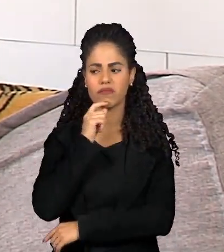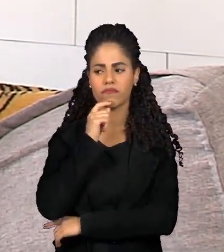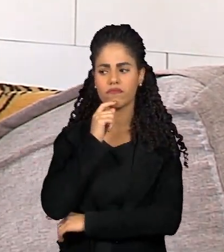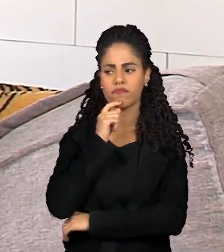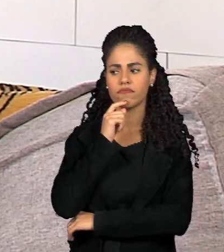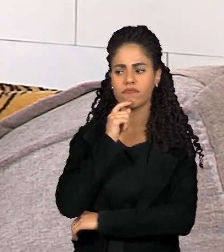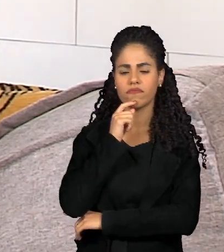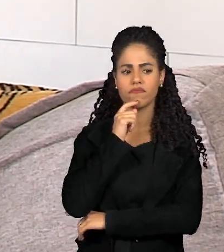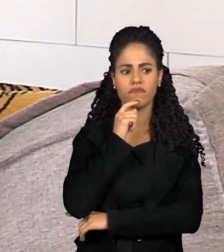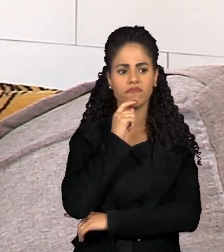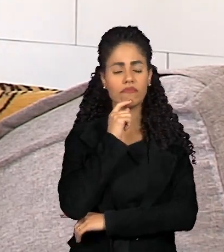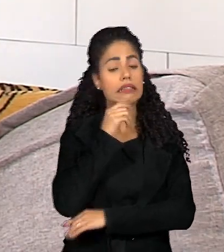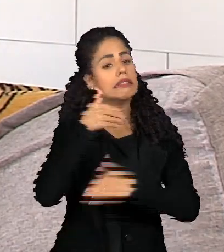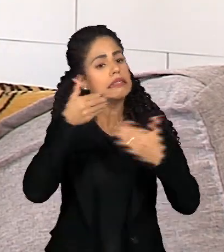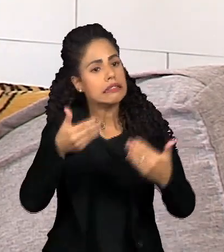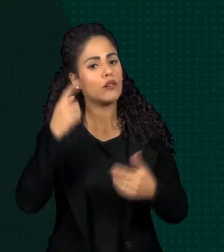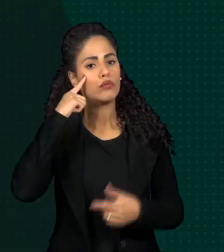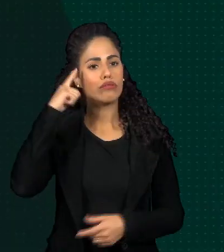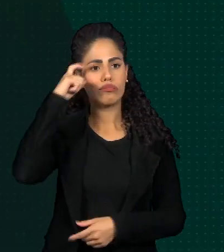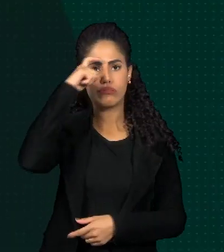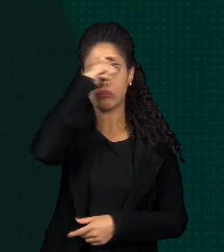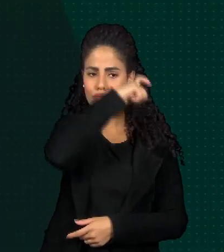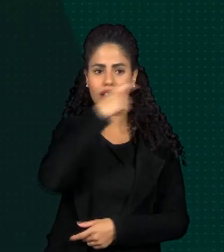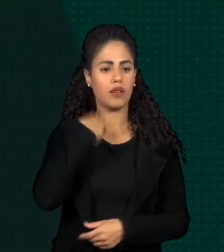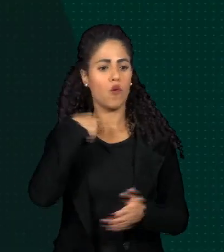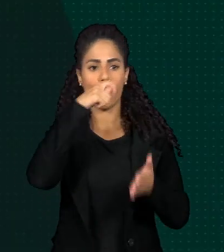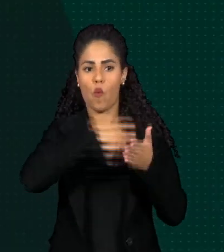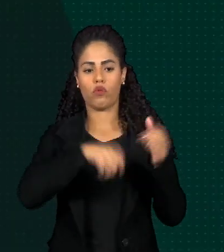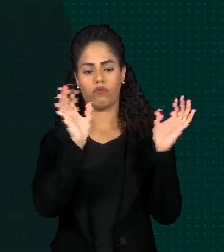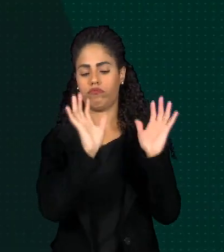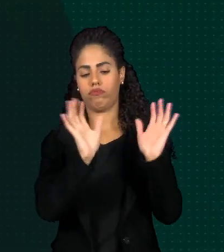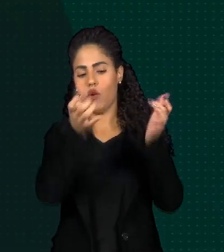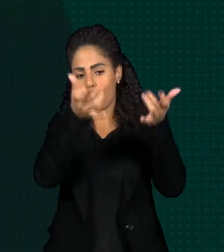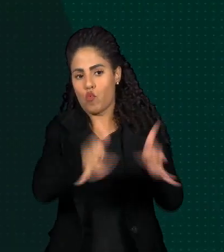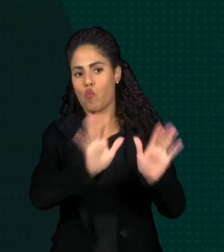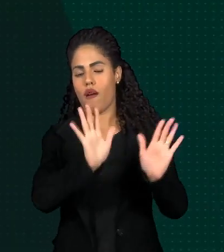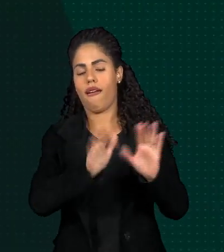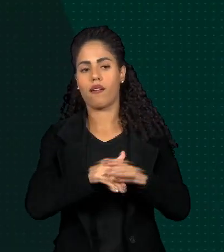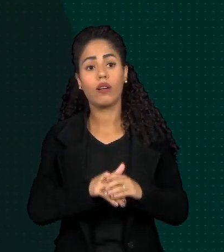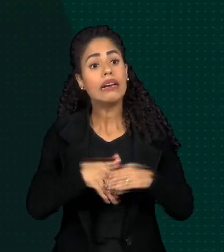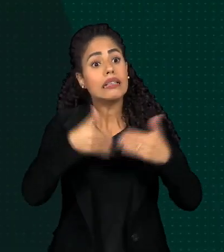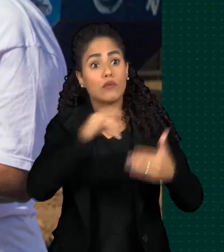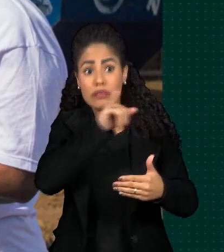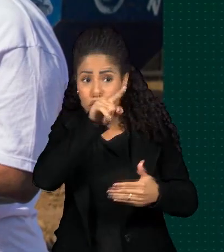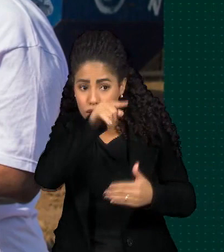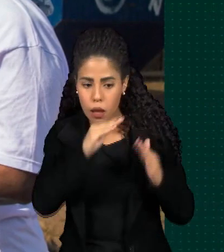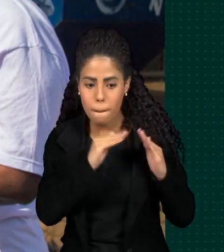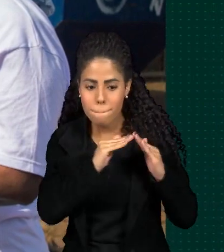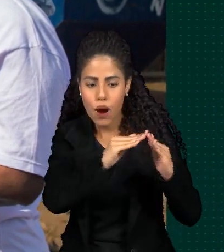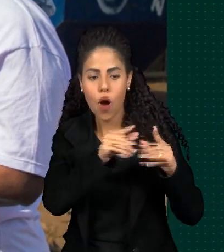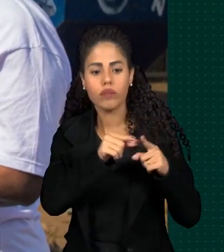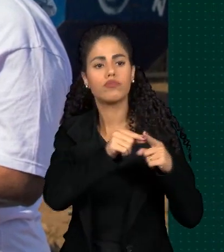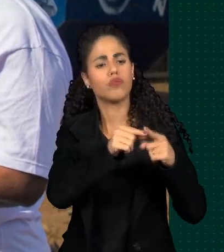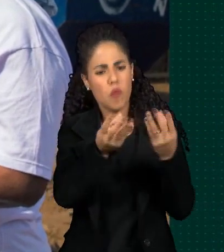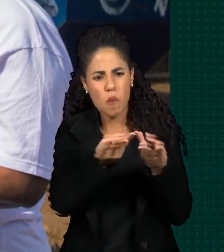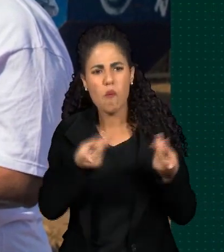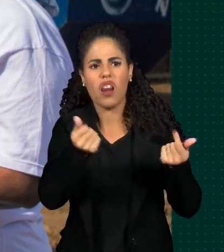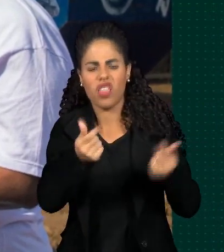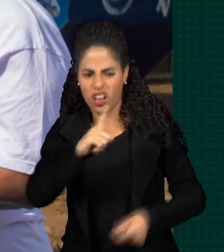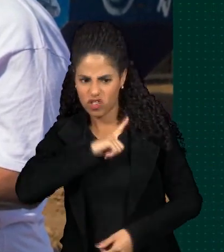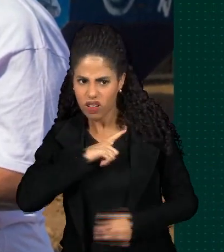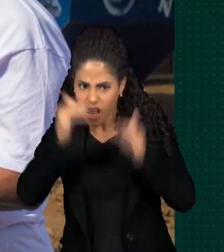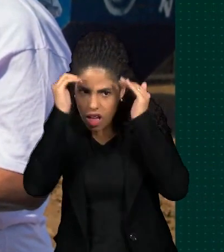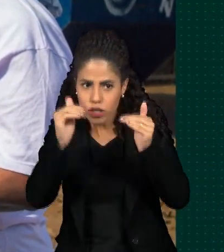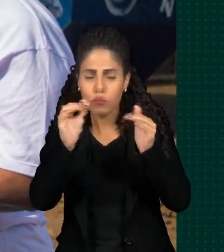preconceito de contratar você. Então, assim, se você morar numa comunidade com dignidade, muda